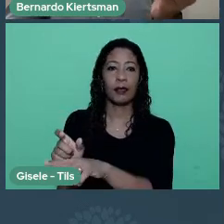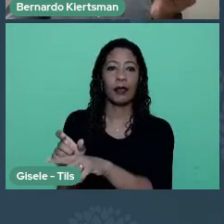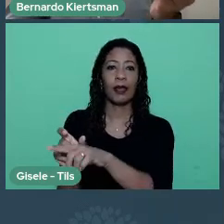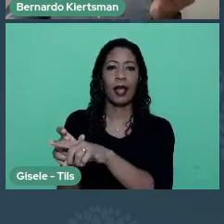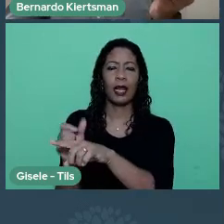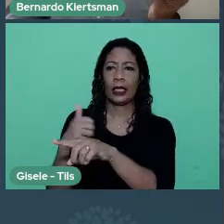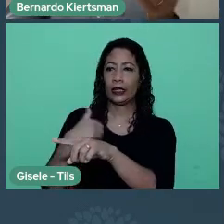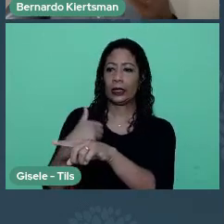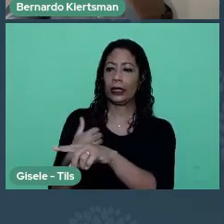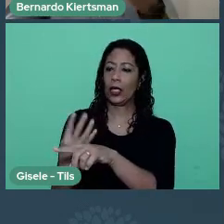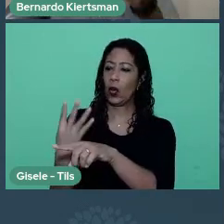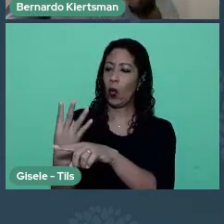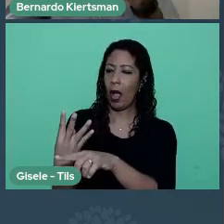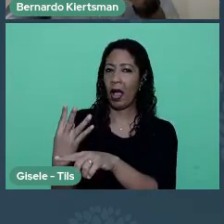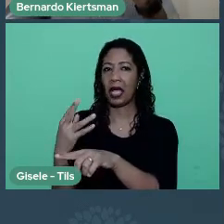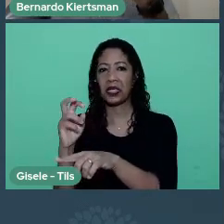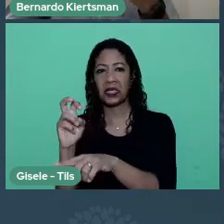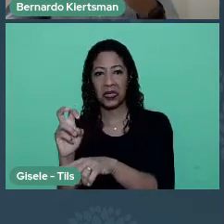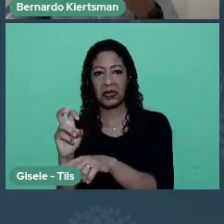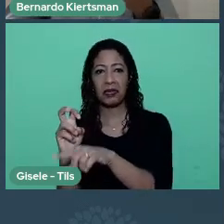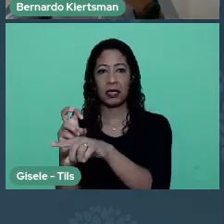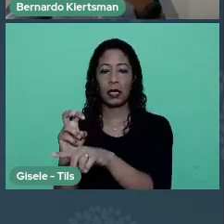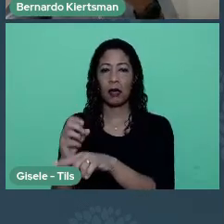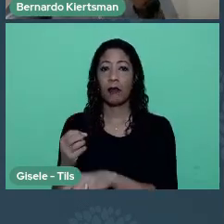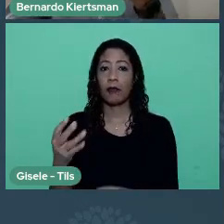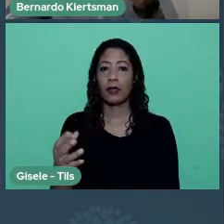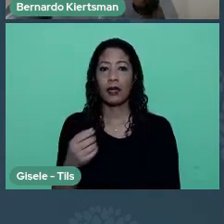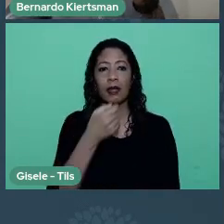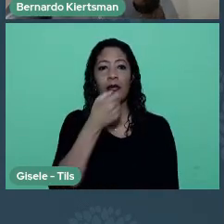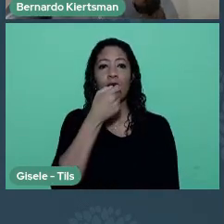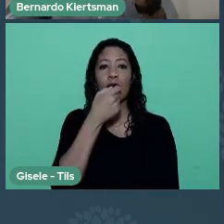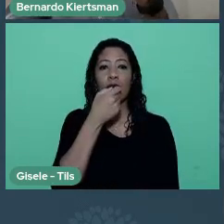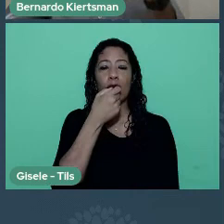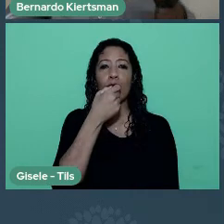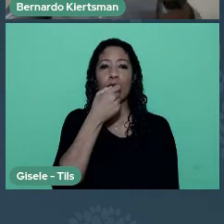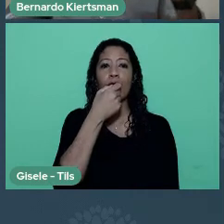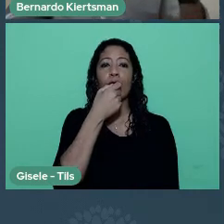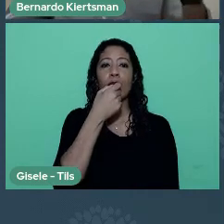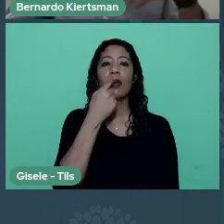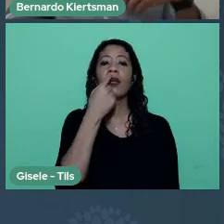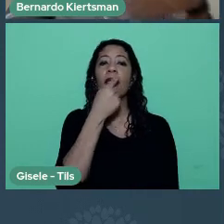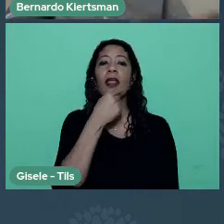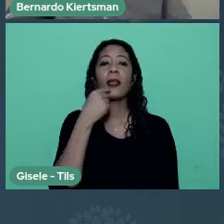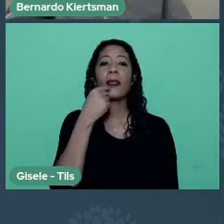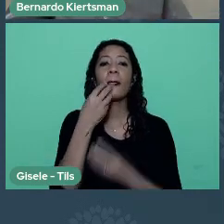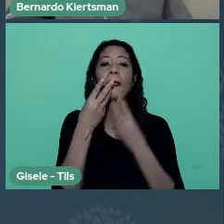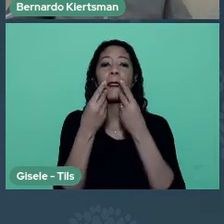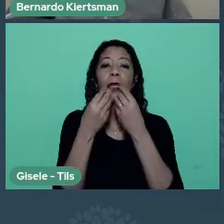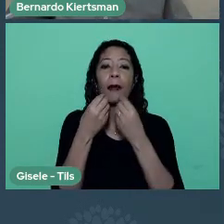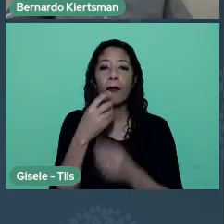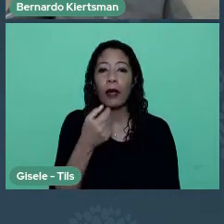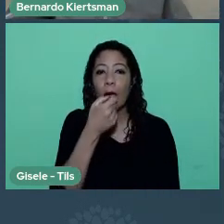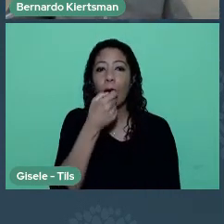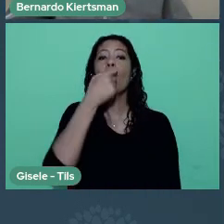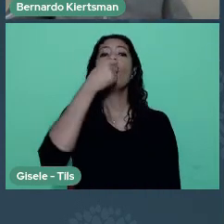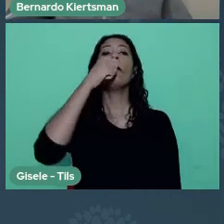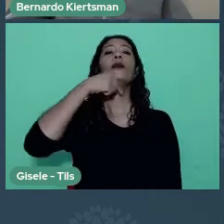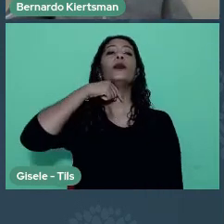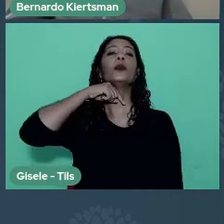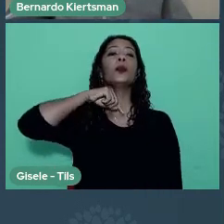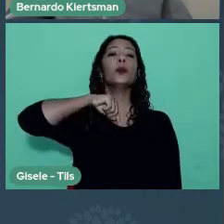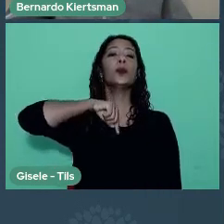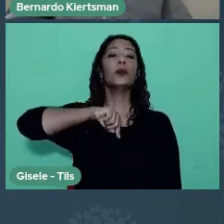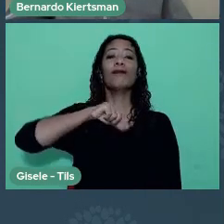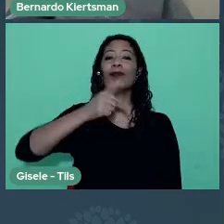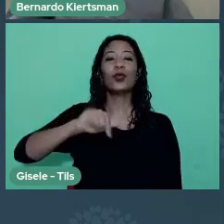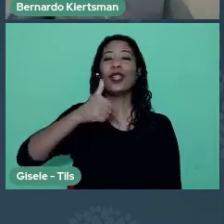de 4 anos ou 5 anos, mas quando você vai ver, ela deu o pó, fica na boca, ele não vem para a via aérea inferior, e isso